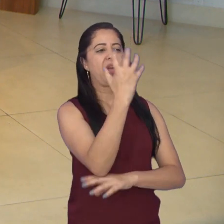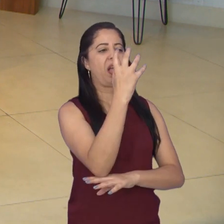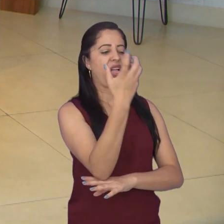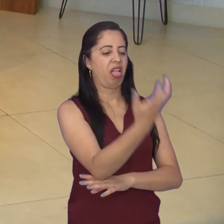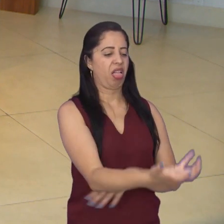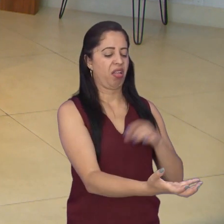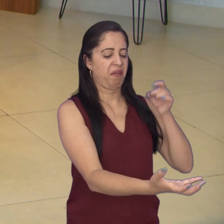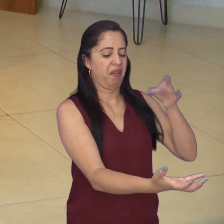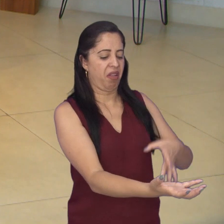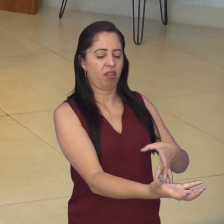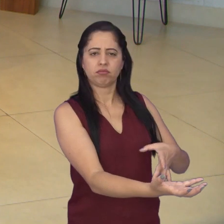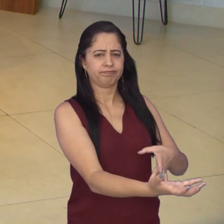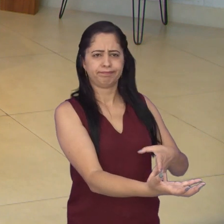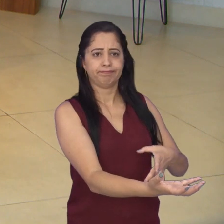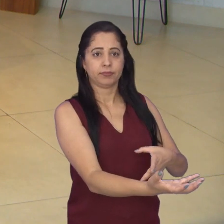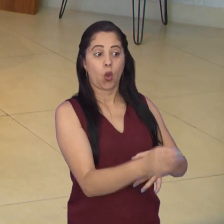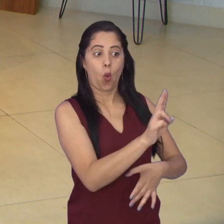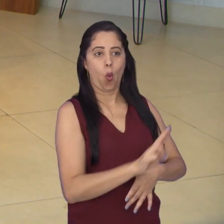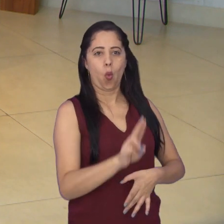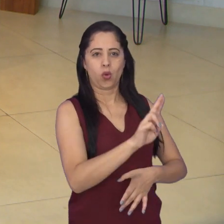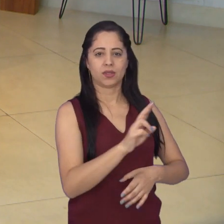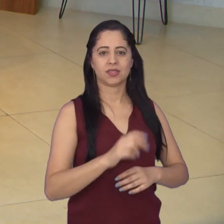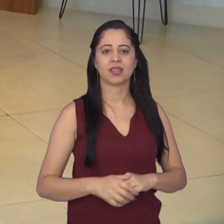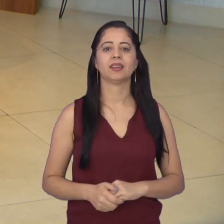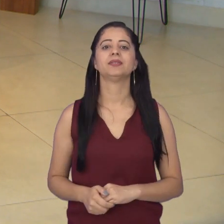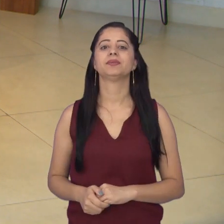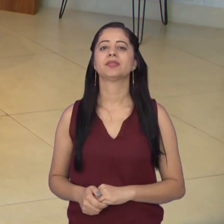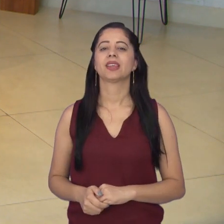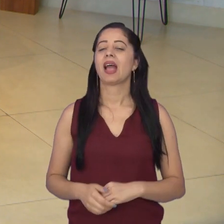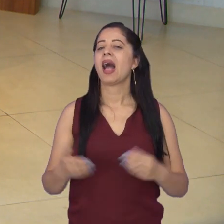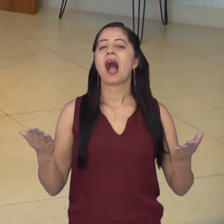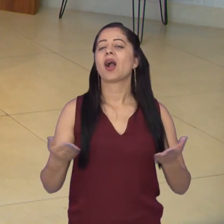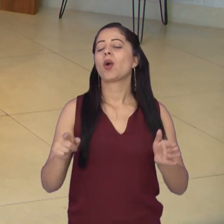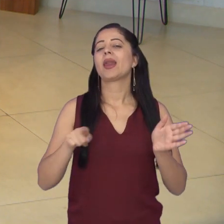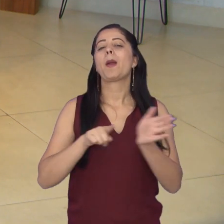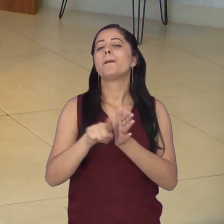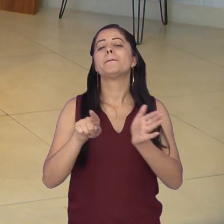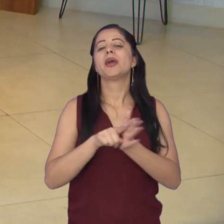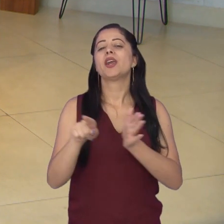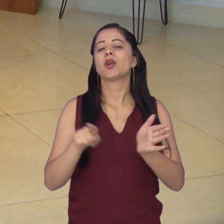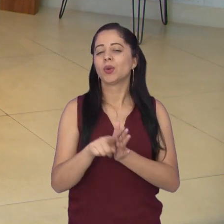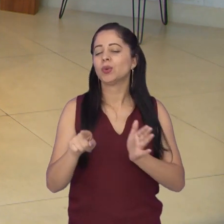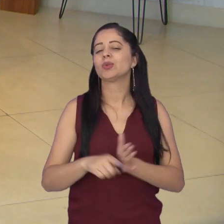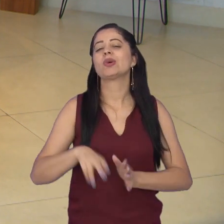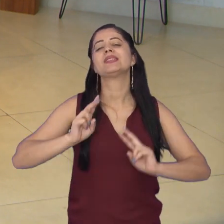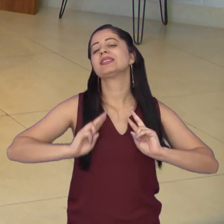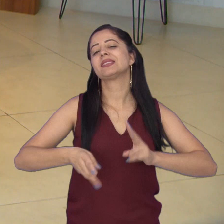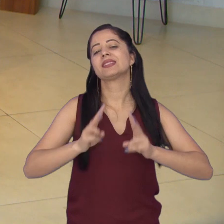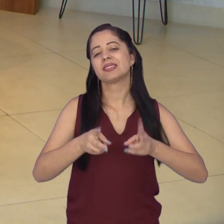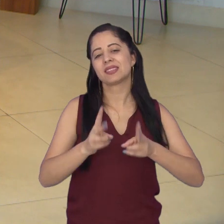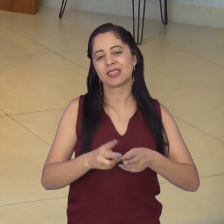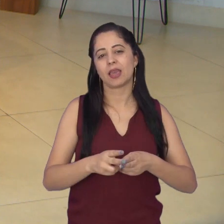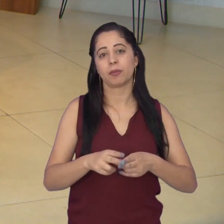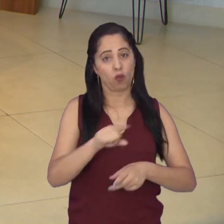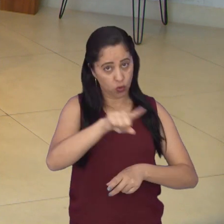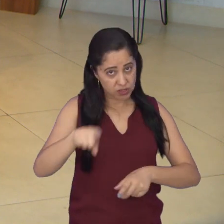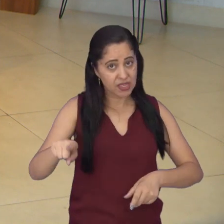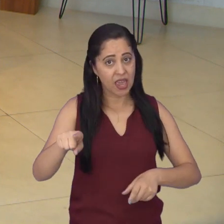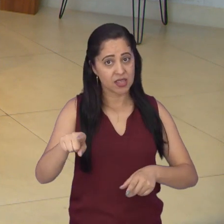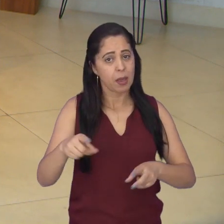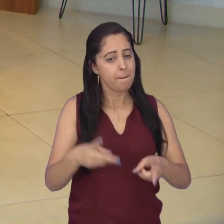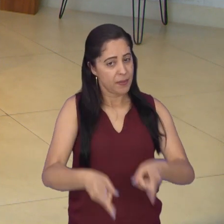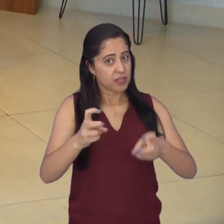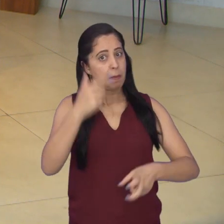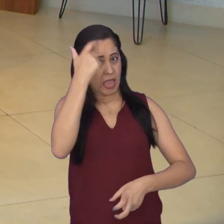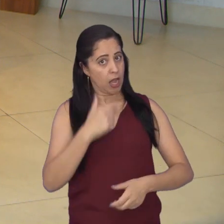aí descartada. E já que nós estamos no espaço do Bruno, aquela pergunta de sempre, né? Vocês já estão acostumados, já perceberam aí que eu